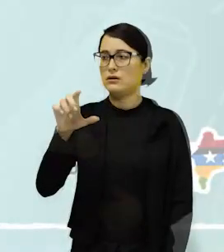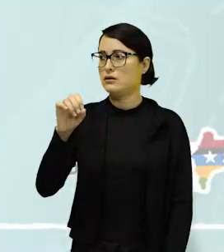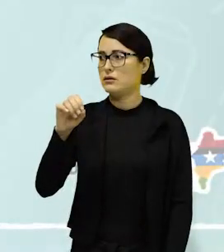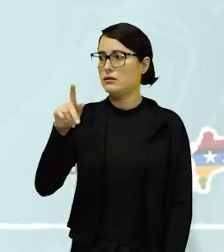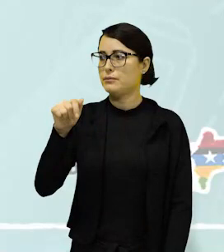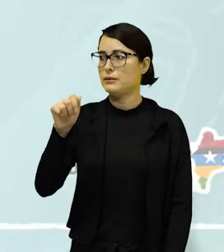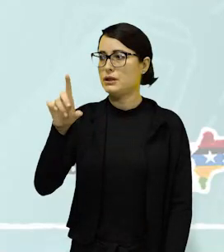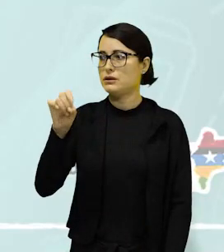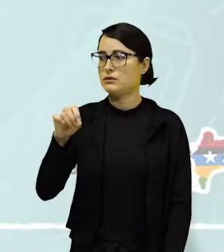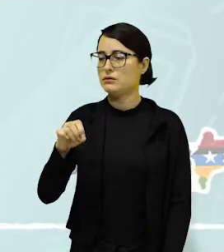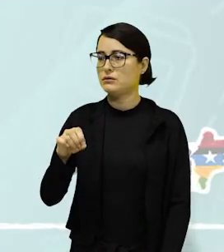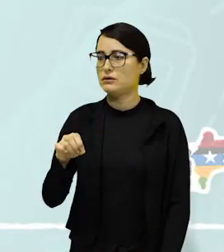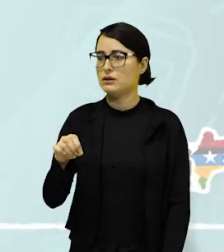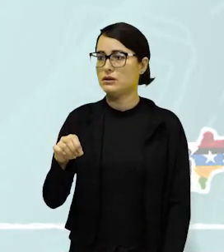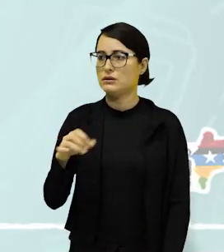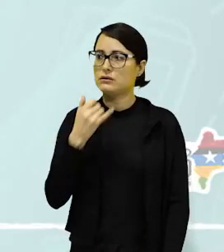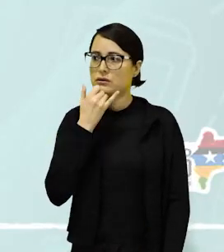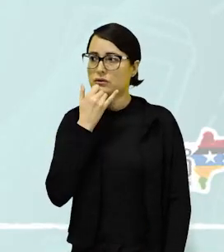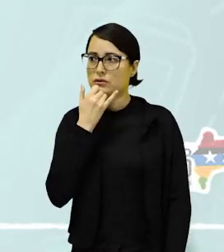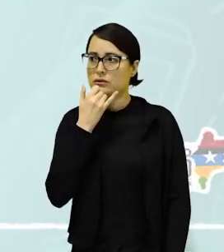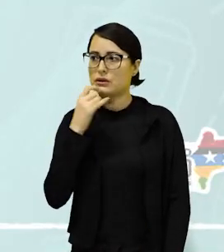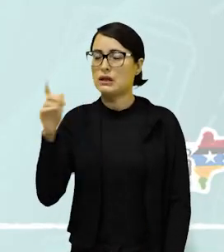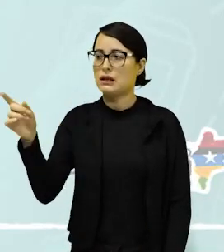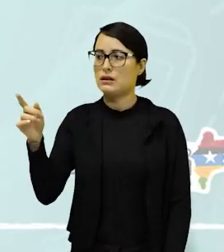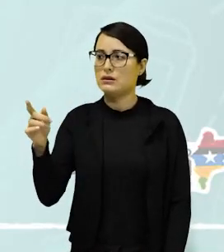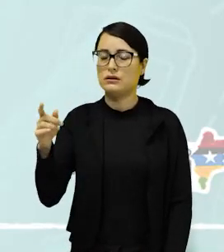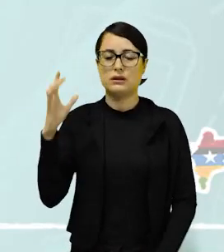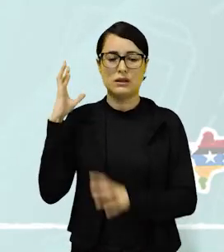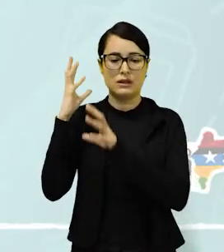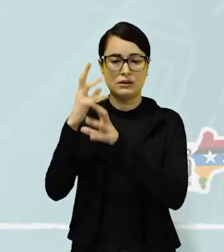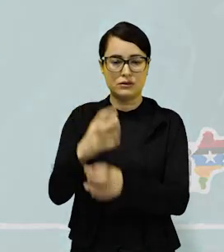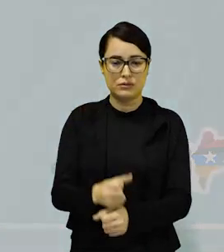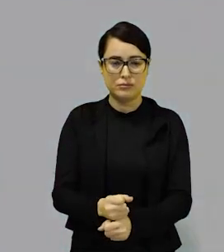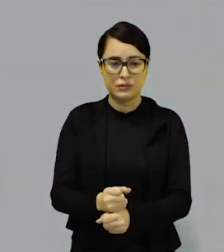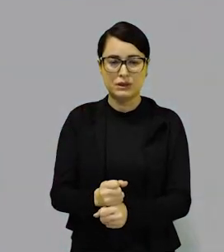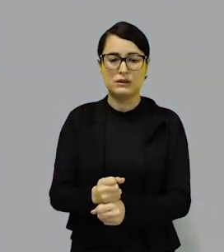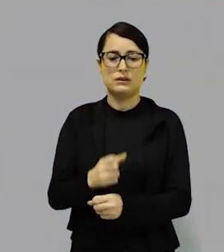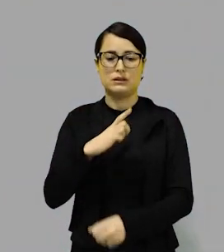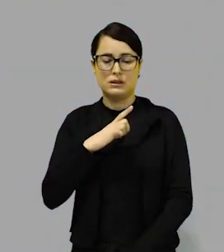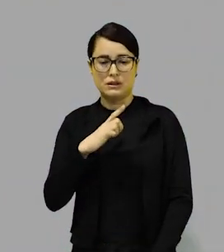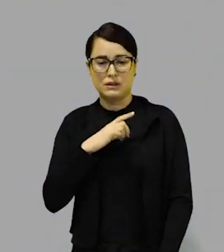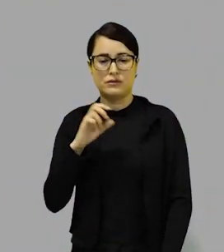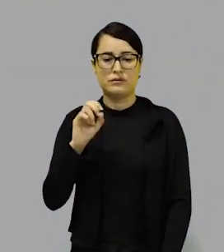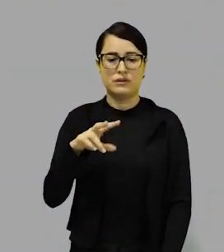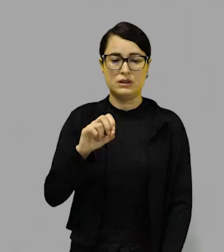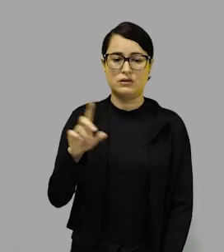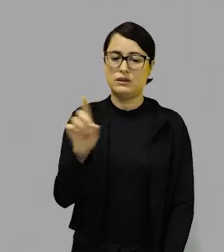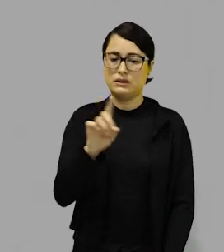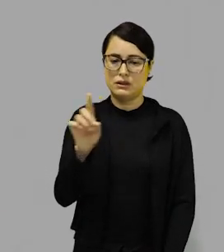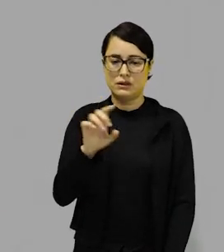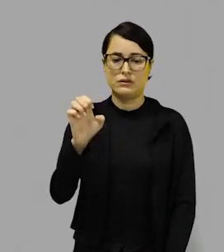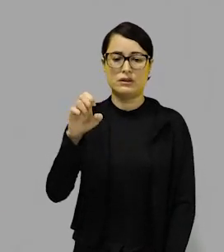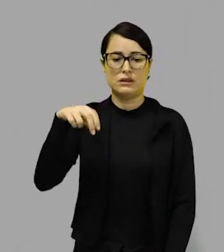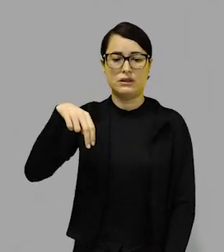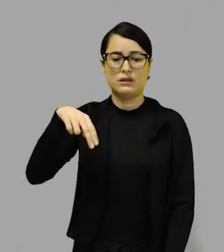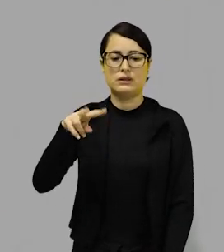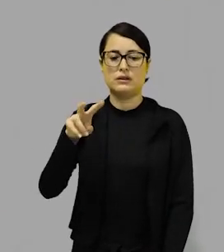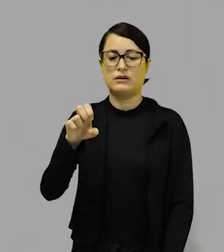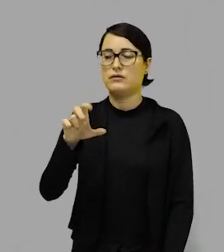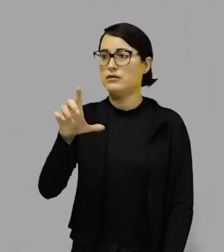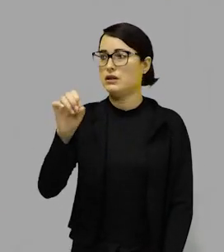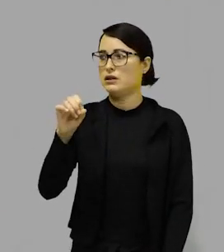Ok? Então, pessoal, só para a gente resumir o que eu acabei de falar, existem os vírus não envelopados e os